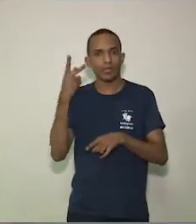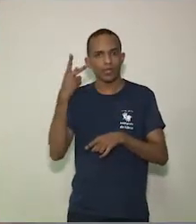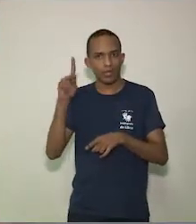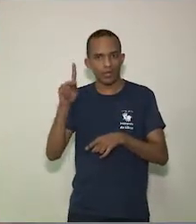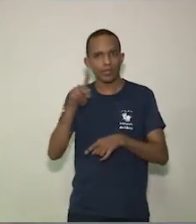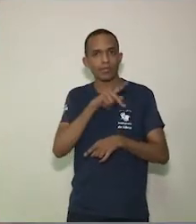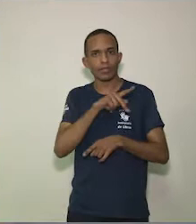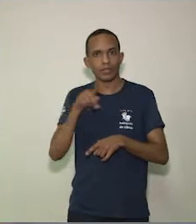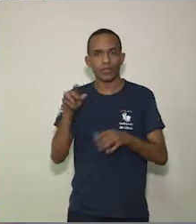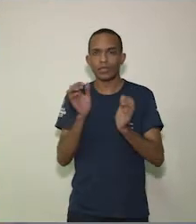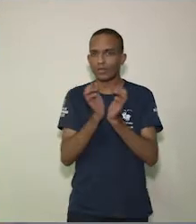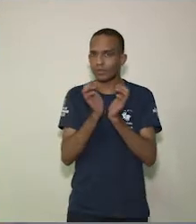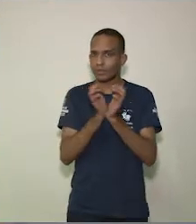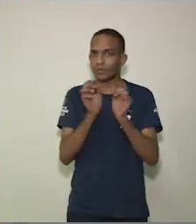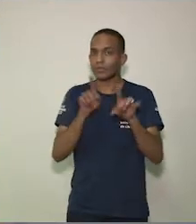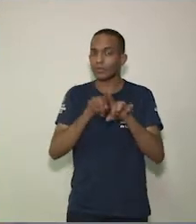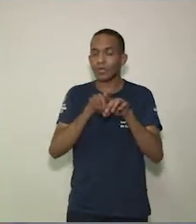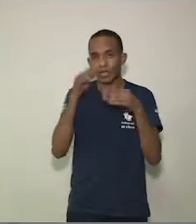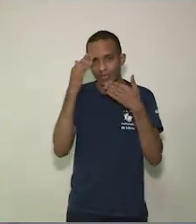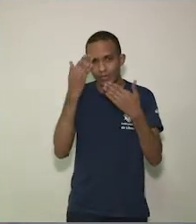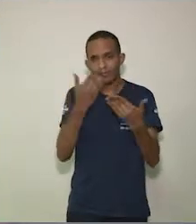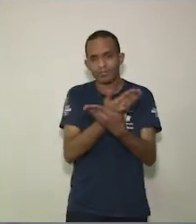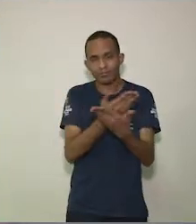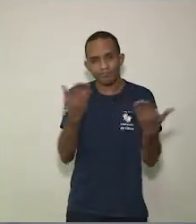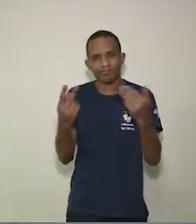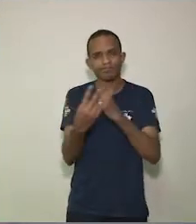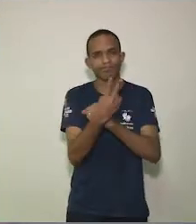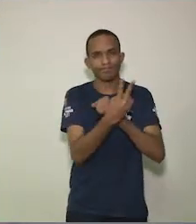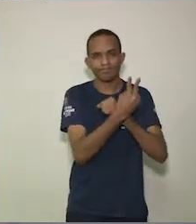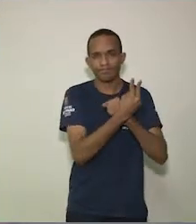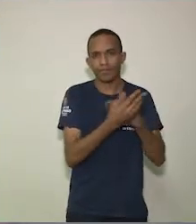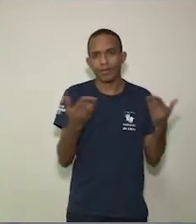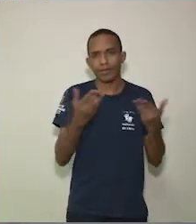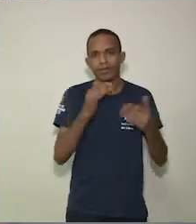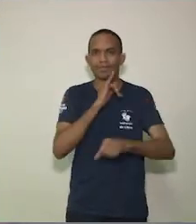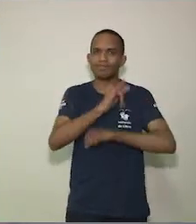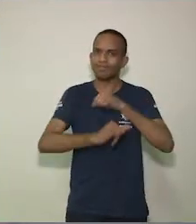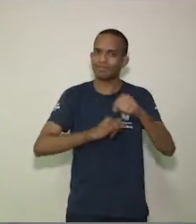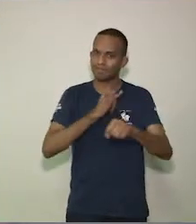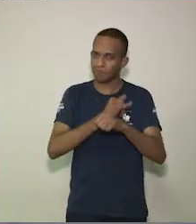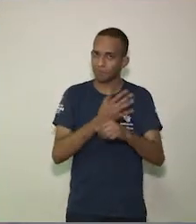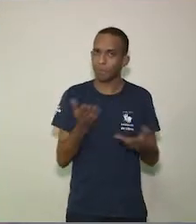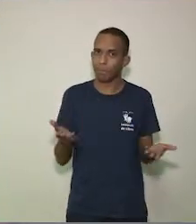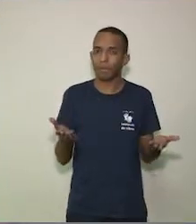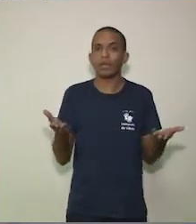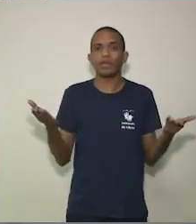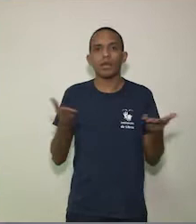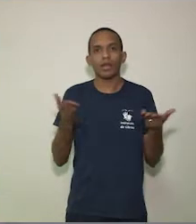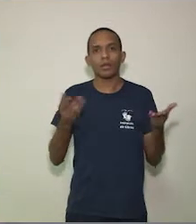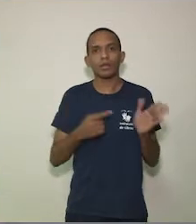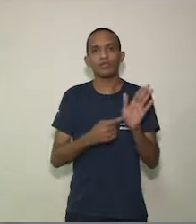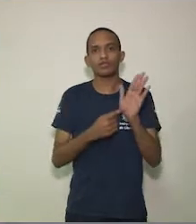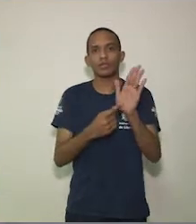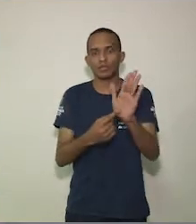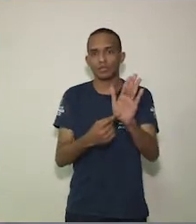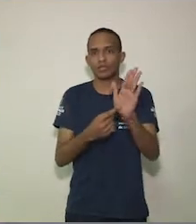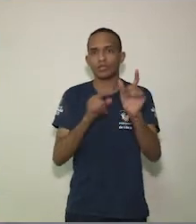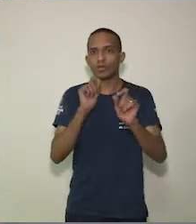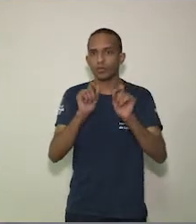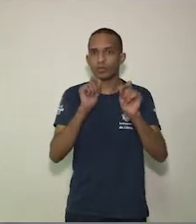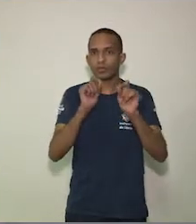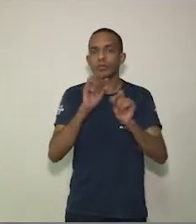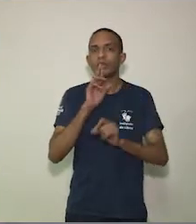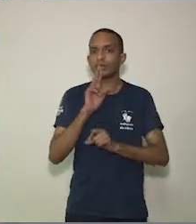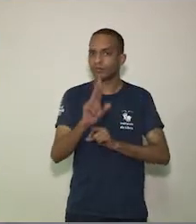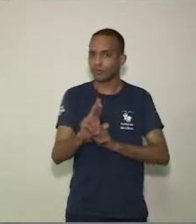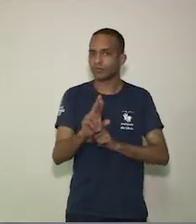Municipal. Agradecer a todos que nos acompanham agora online. Nós vamos hoje apresentar os